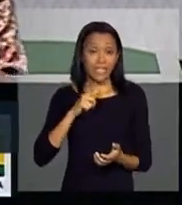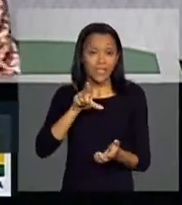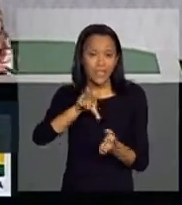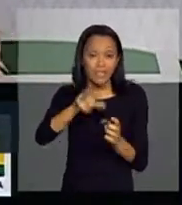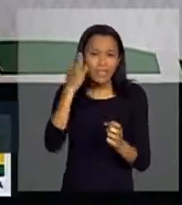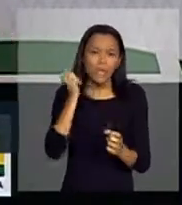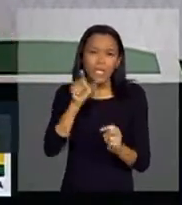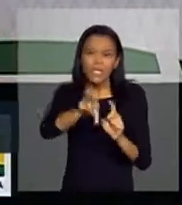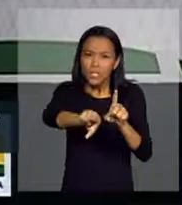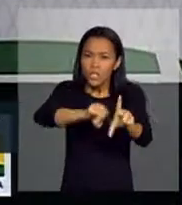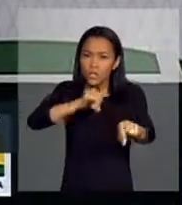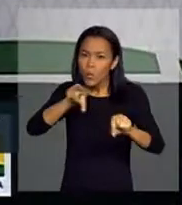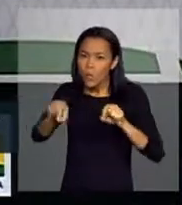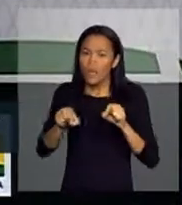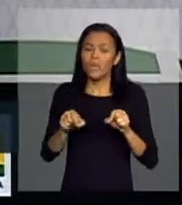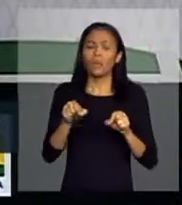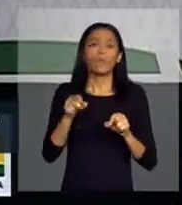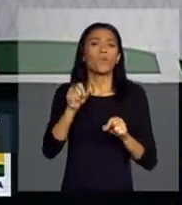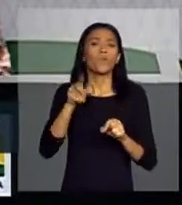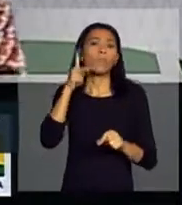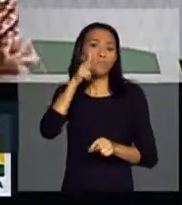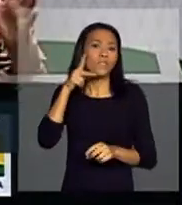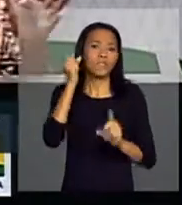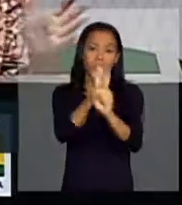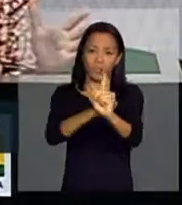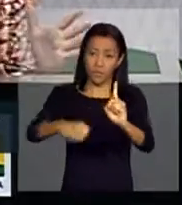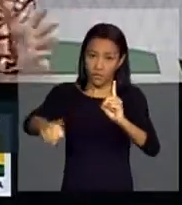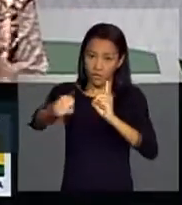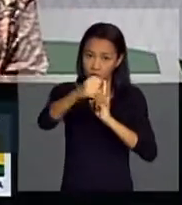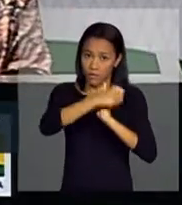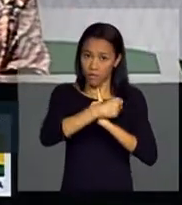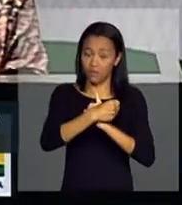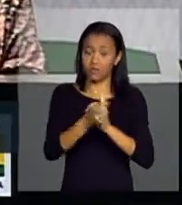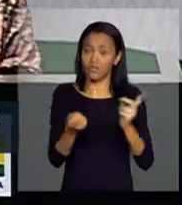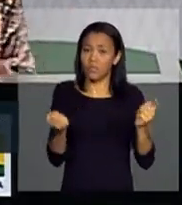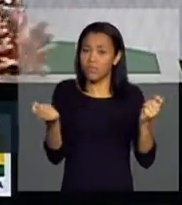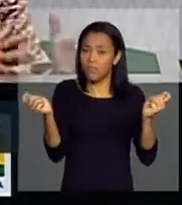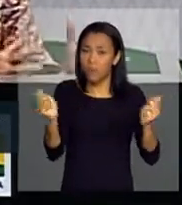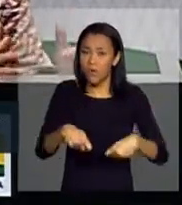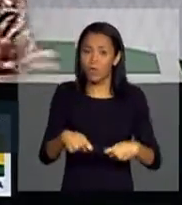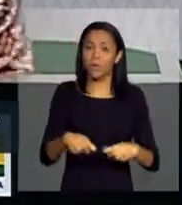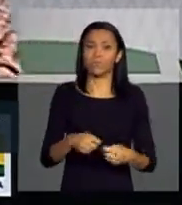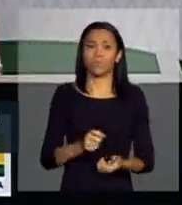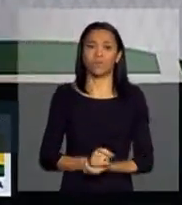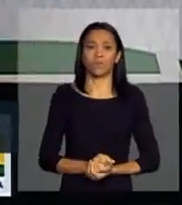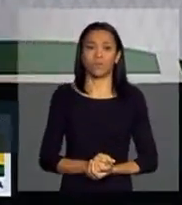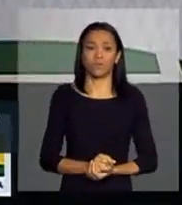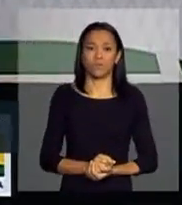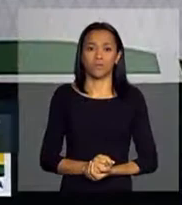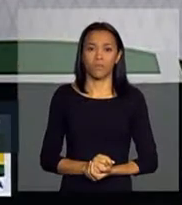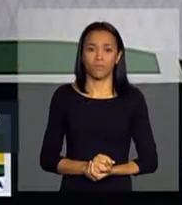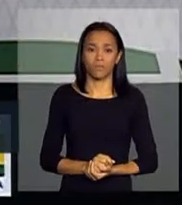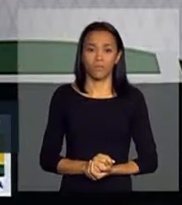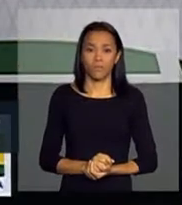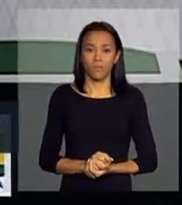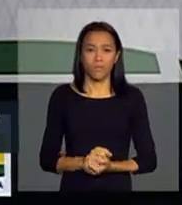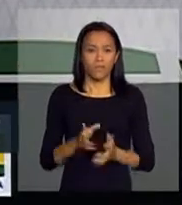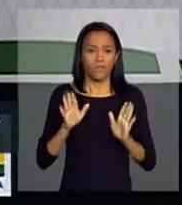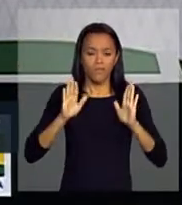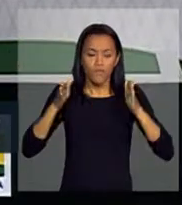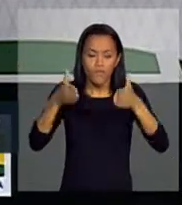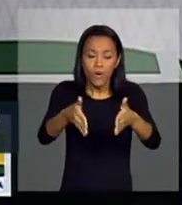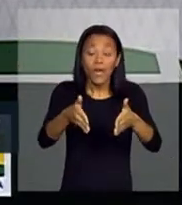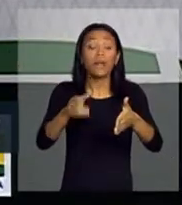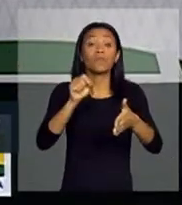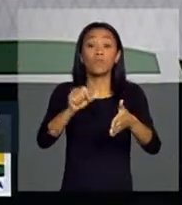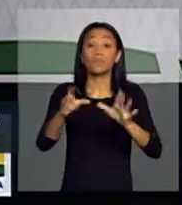estabelecer políticas sociais que tem a ver diretamente com políticas